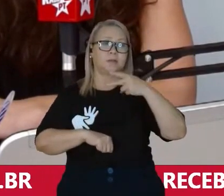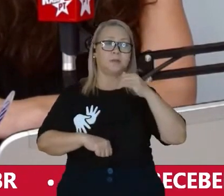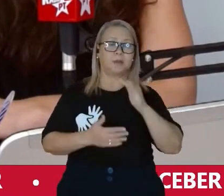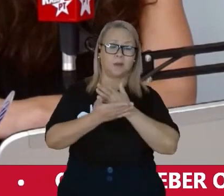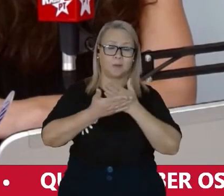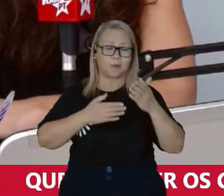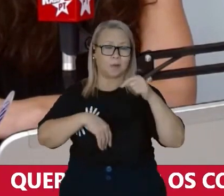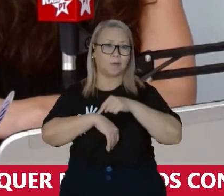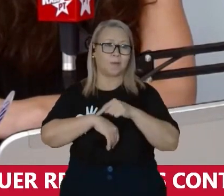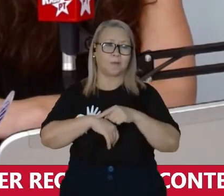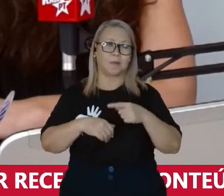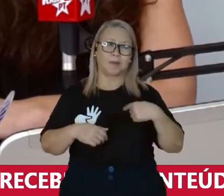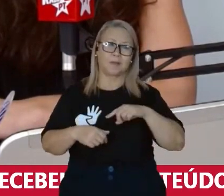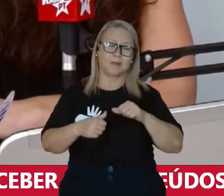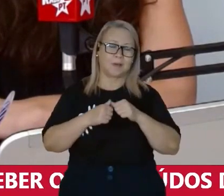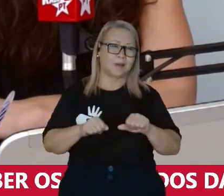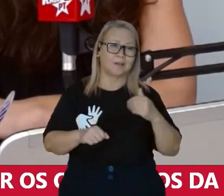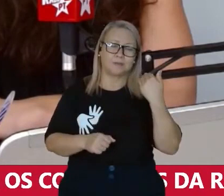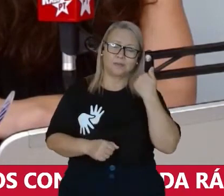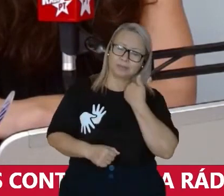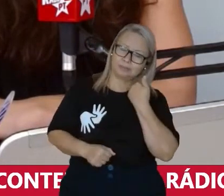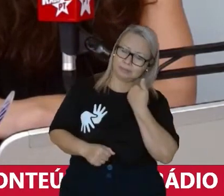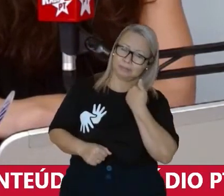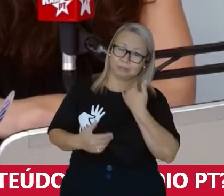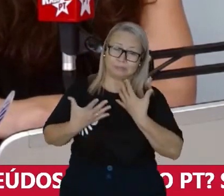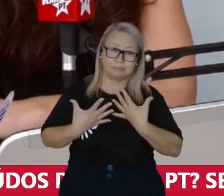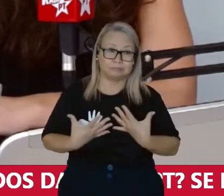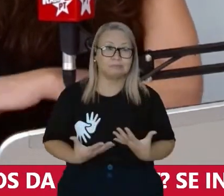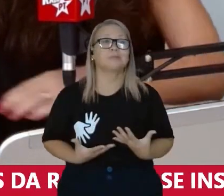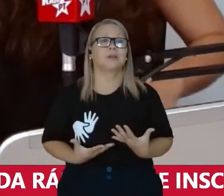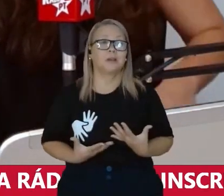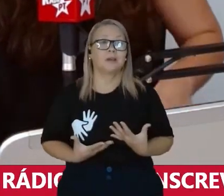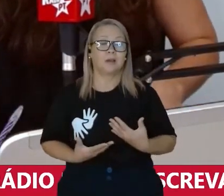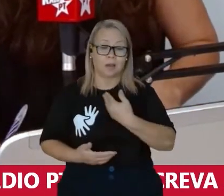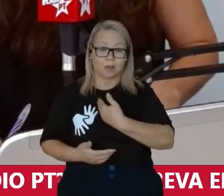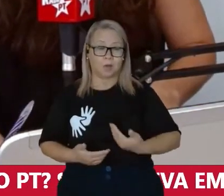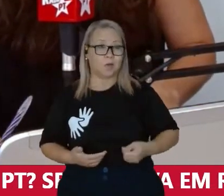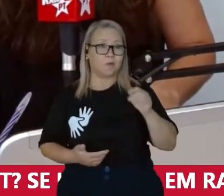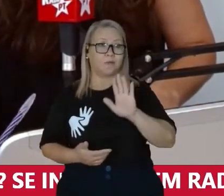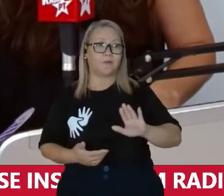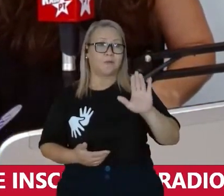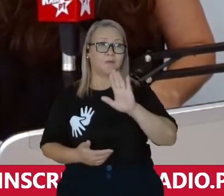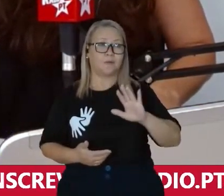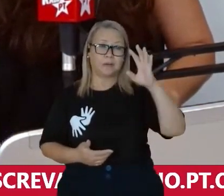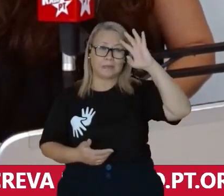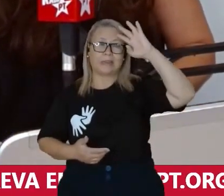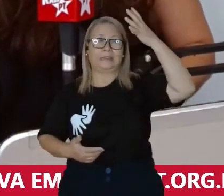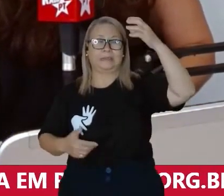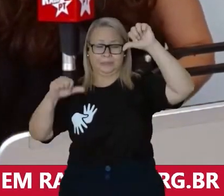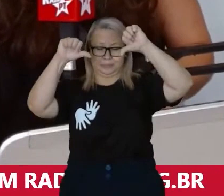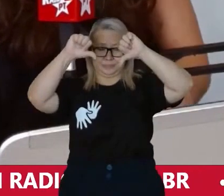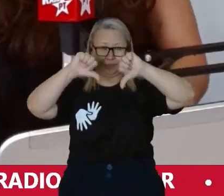momento que a gente estava no pico de mortes e a gente estava vendo o governo federal tomando as piores decisões possíveis. Então,